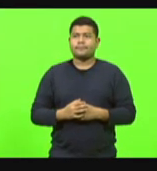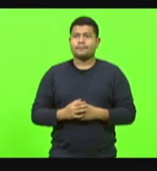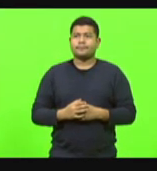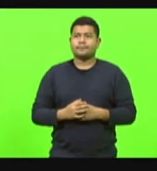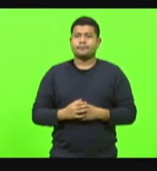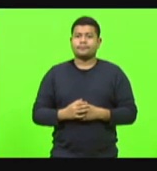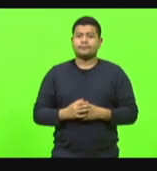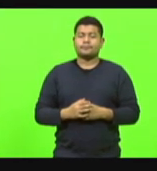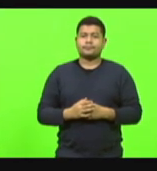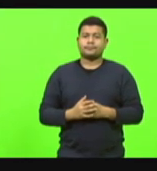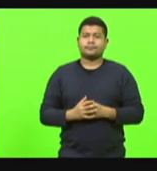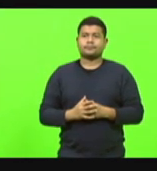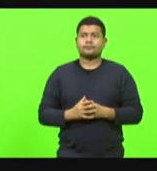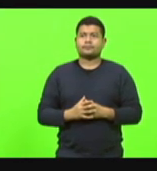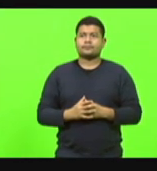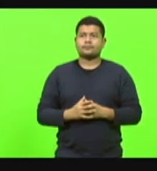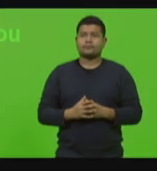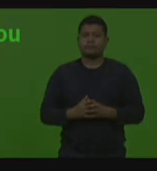G1